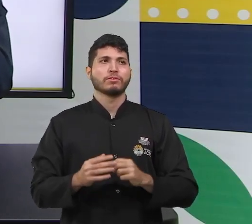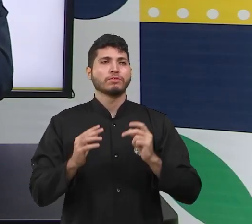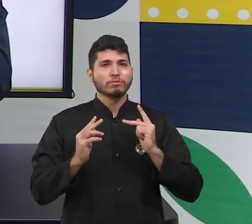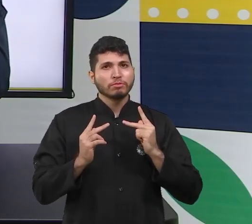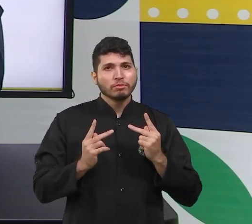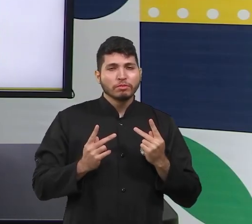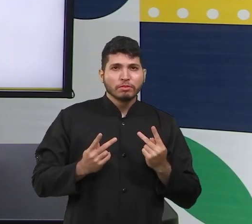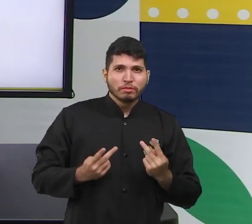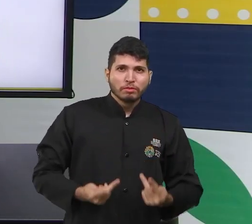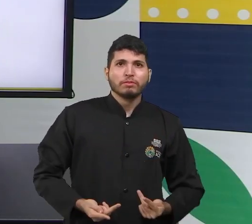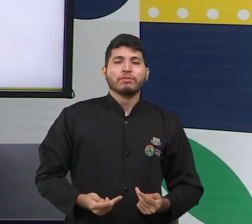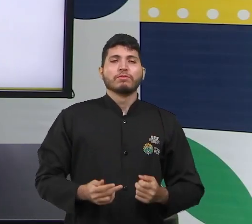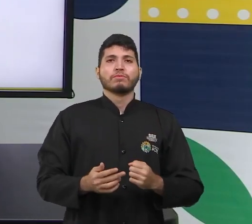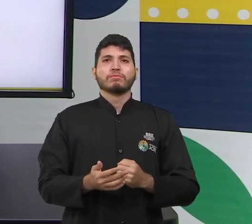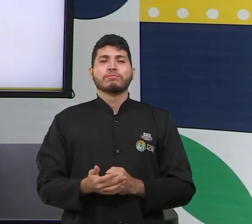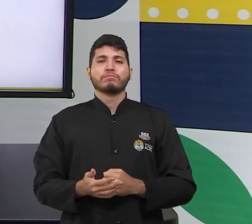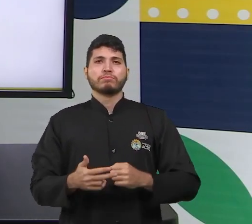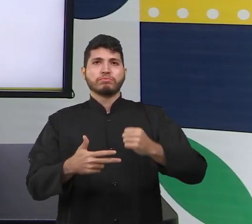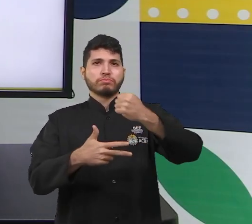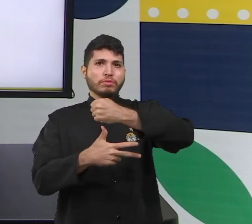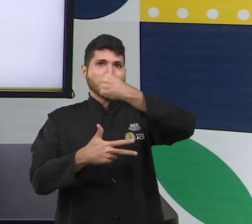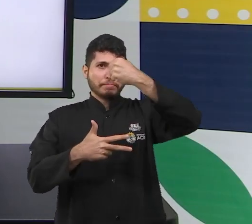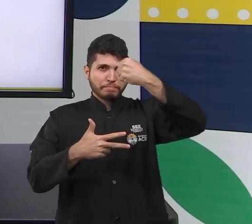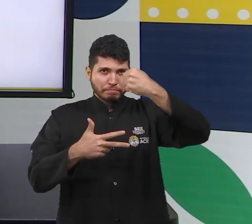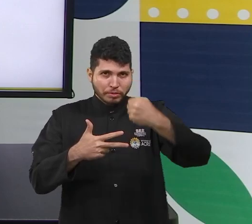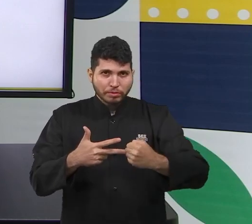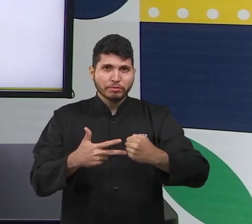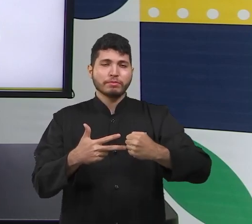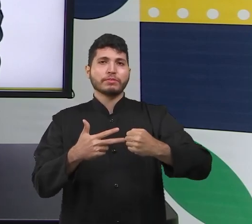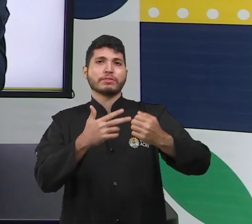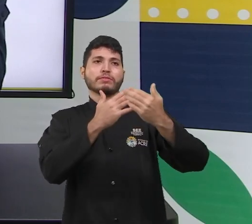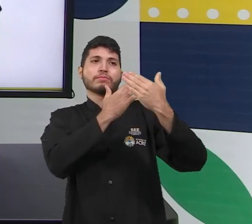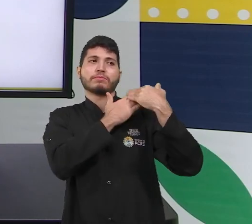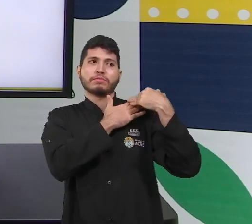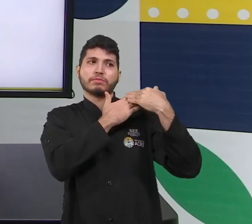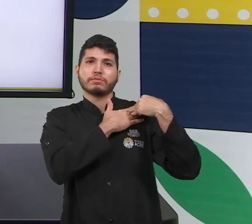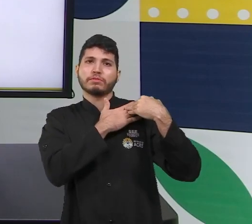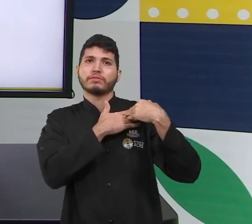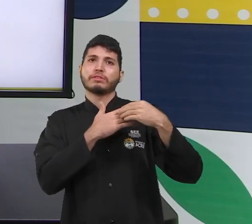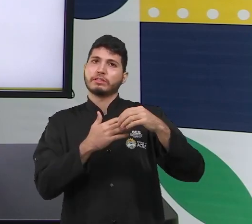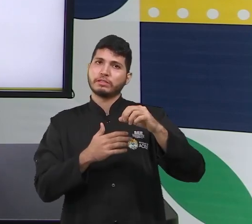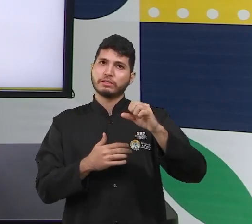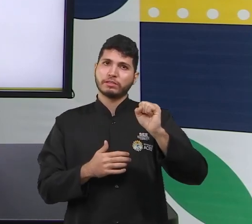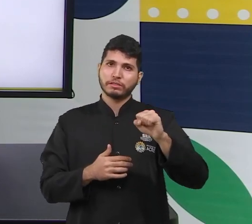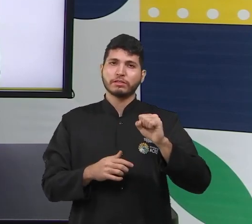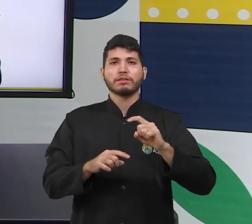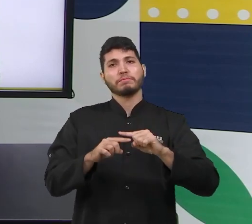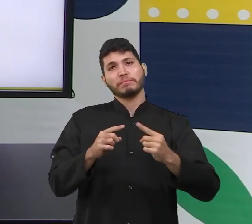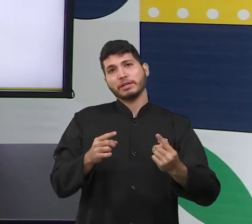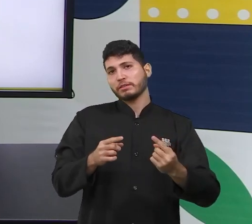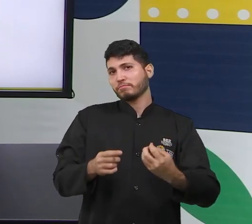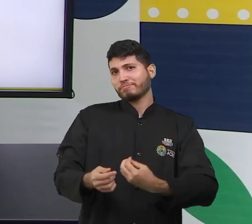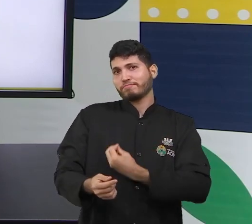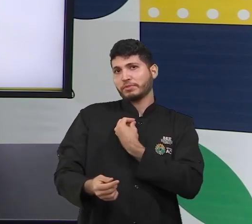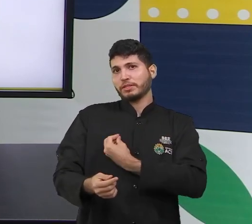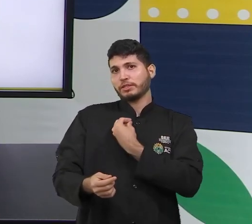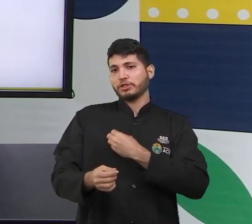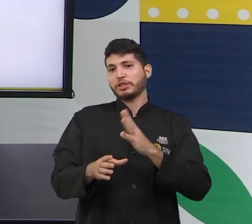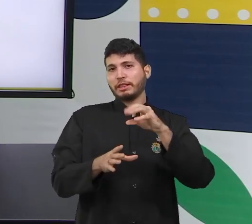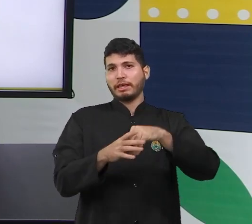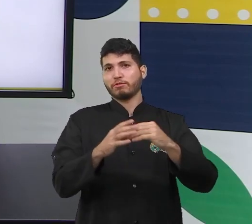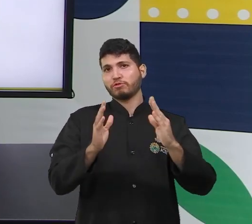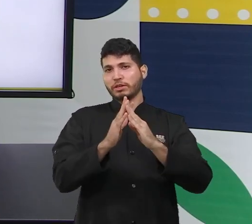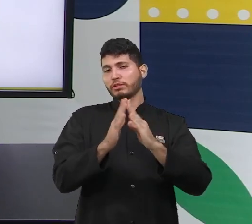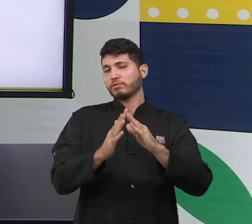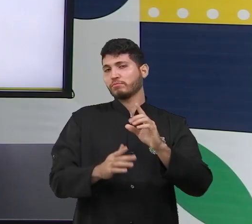é só o poder público que tem essa responsabilidade. Até porque o poder público não está presente dentro de casa no dia a dia. Você